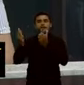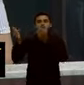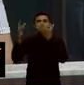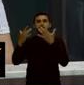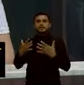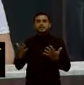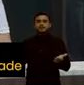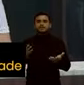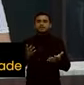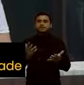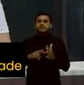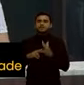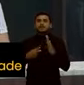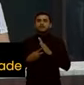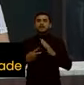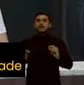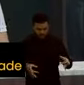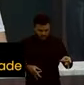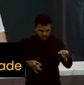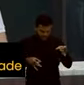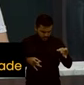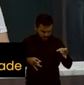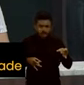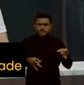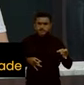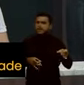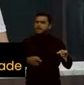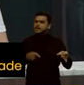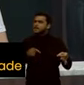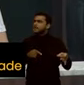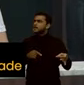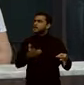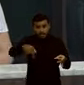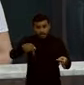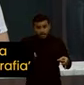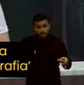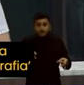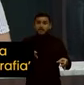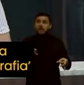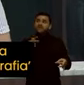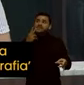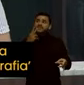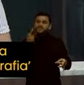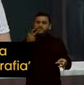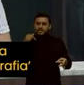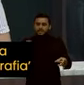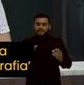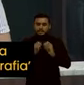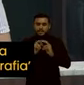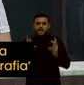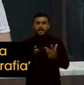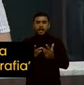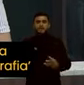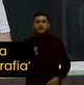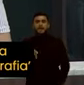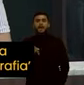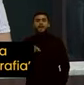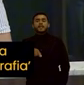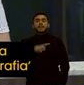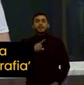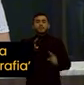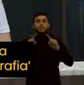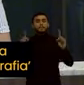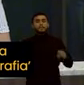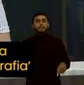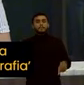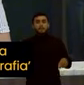que significa isso daqui. Porque nessa casa, nós aprovamos por unanimidade um projeto de minha autoria chamado